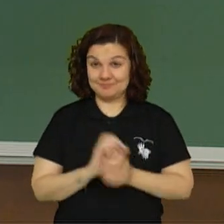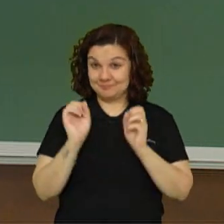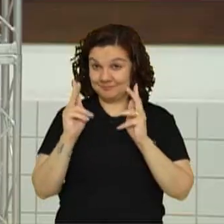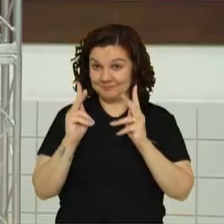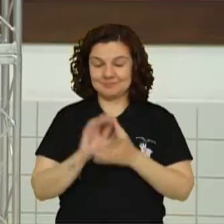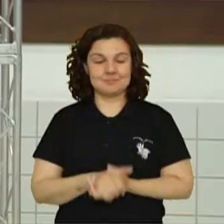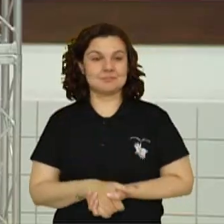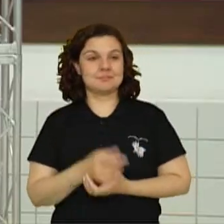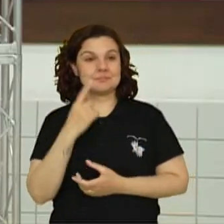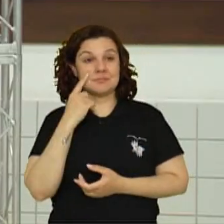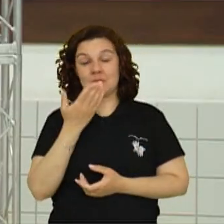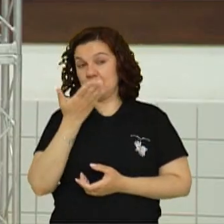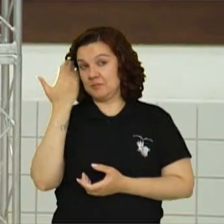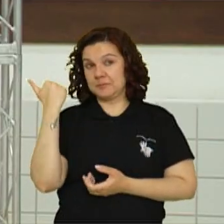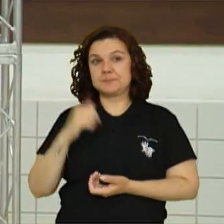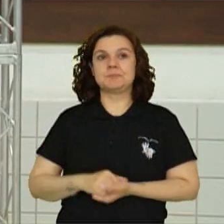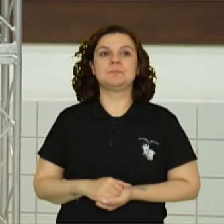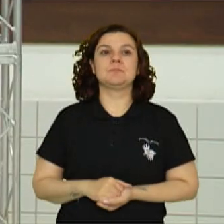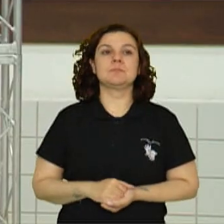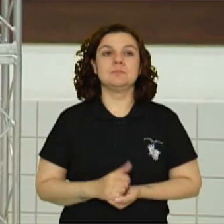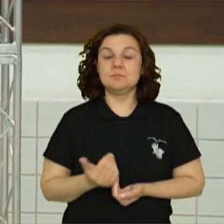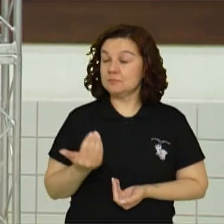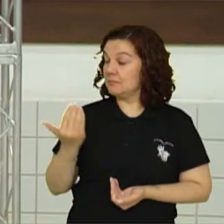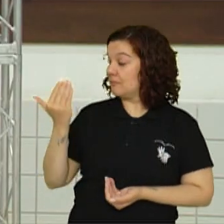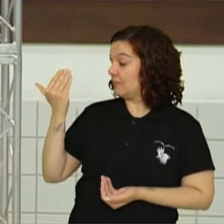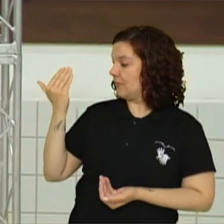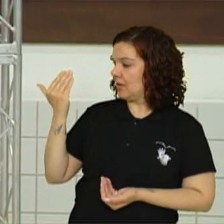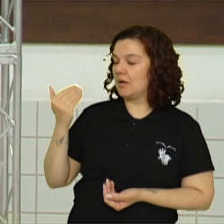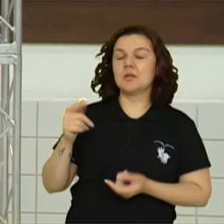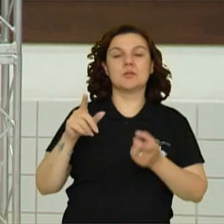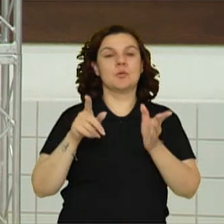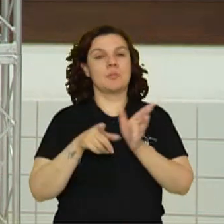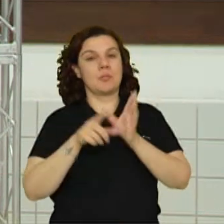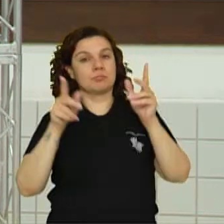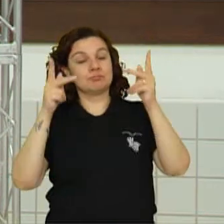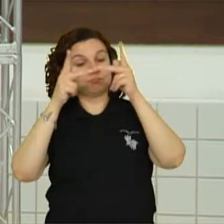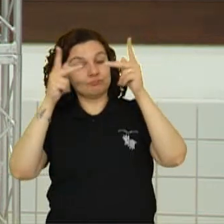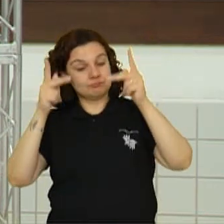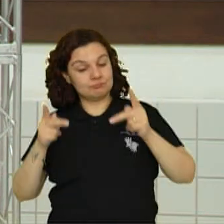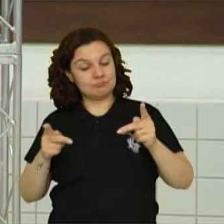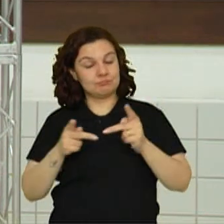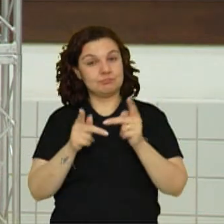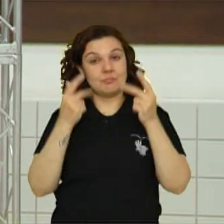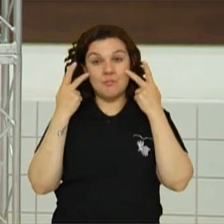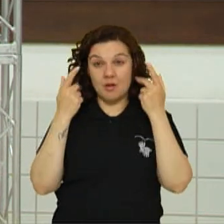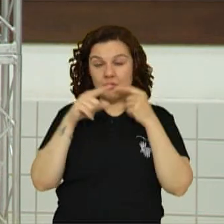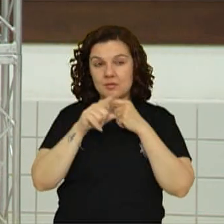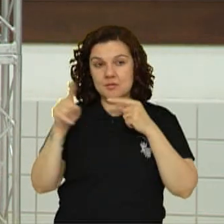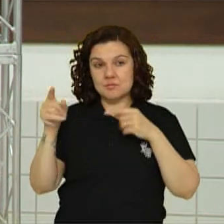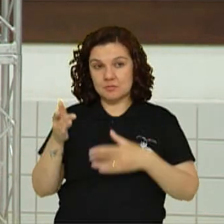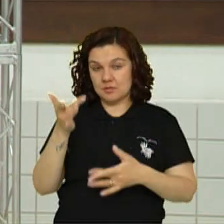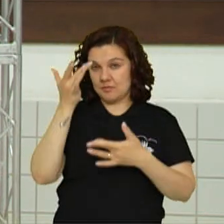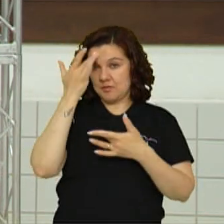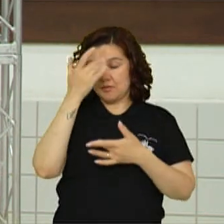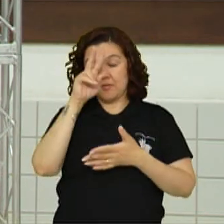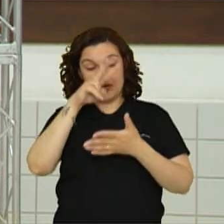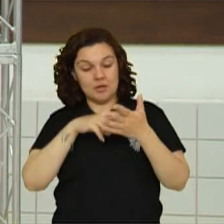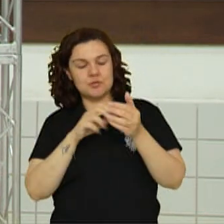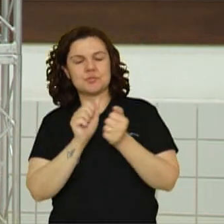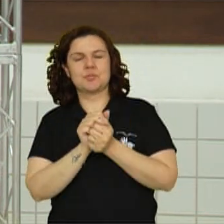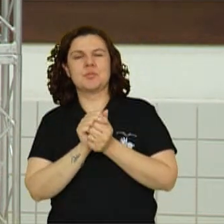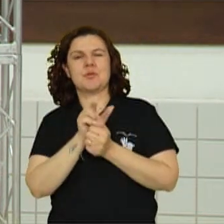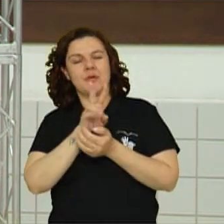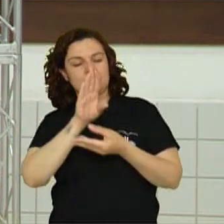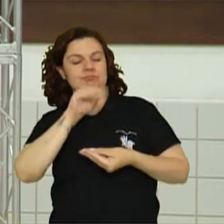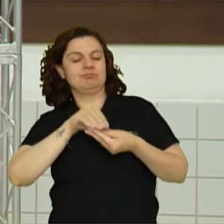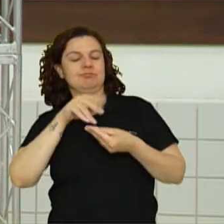certo? Vamos para frente. Dos polígonos regulares, então, para fixar isso para vocês, vai lendo junto comigo, faz